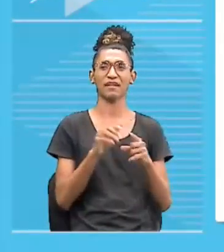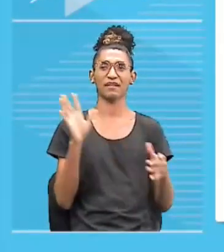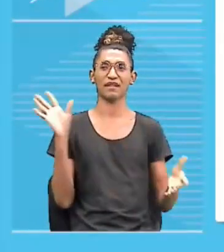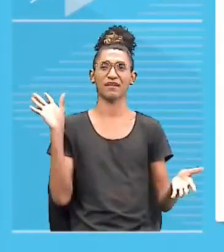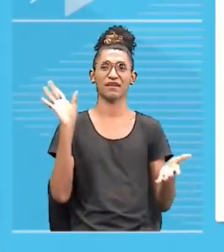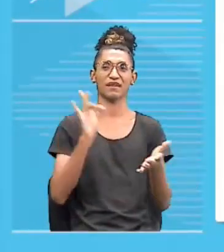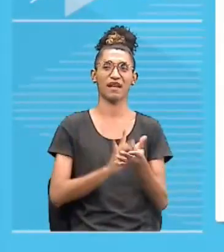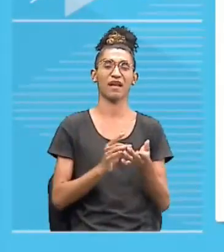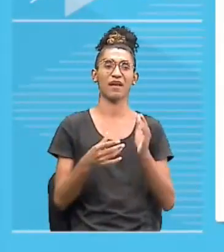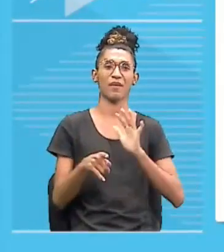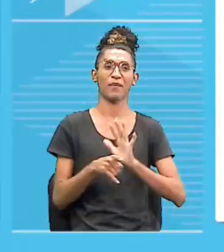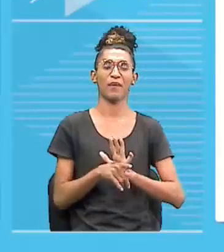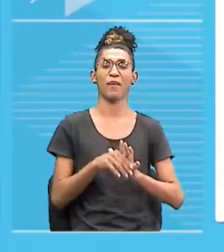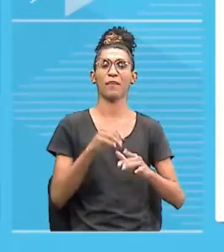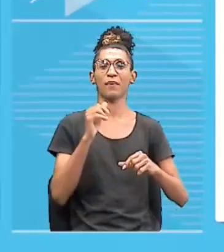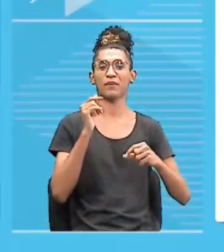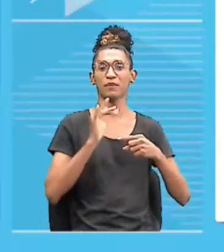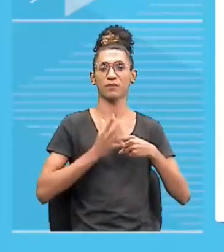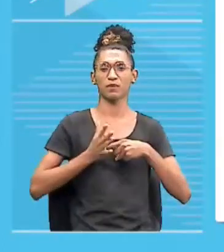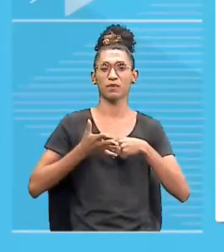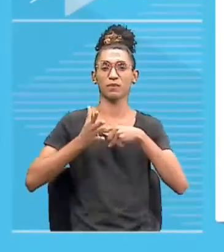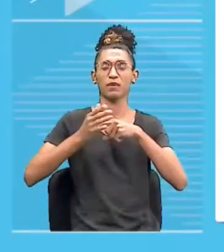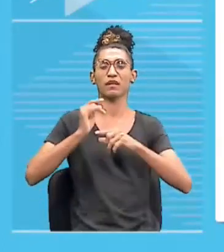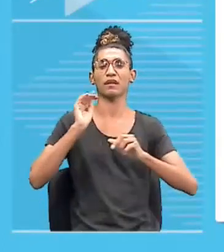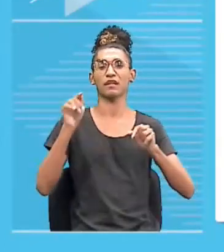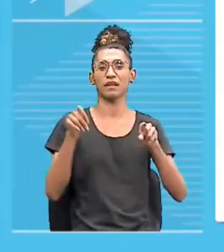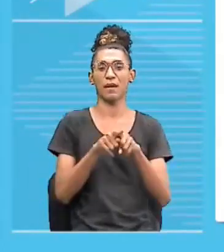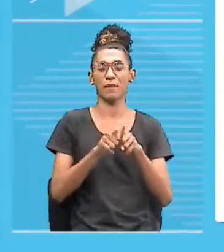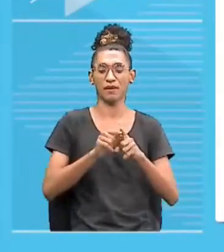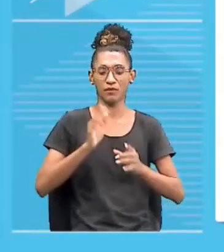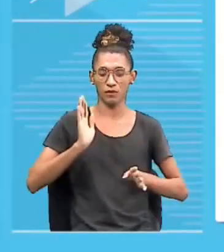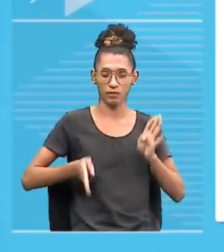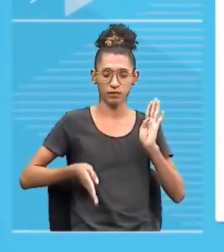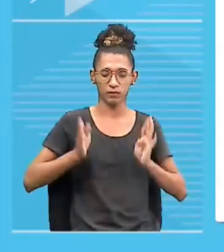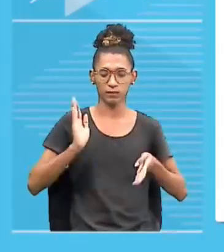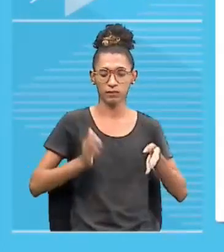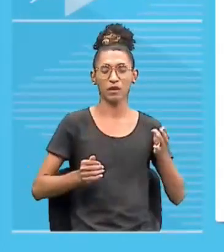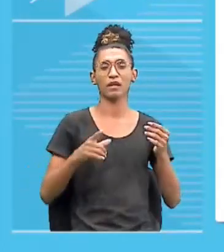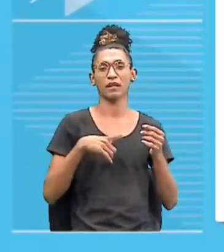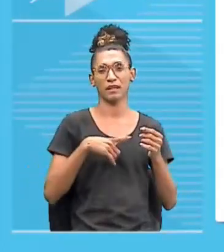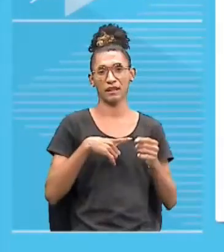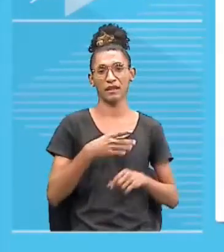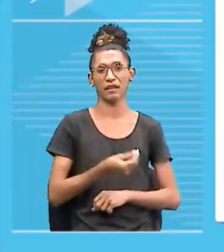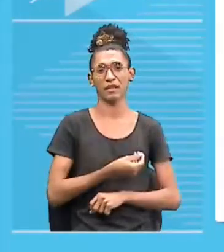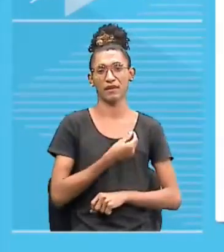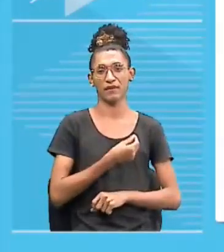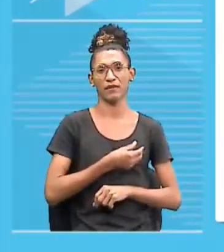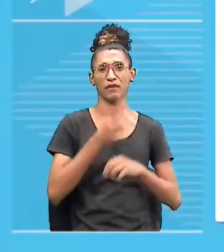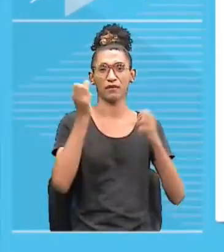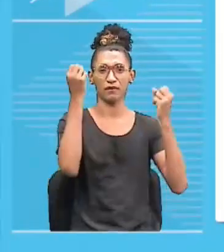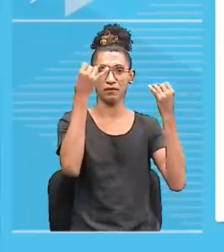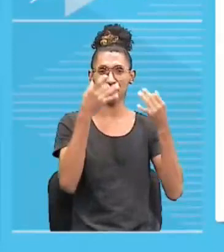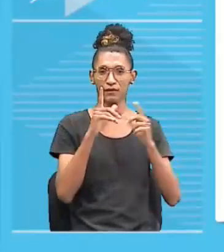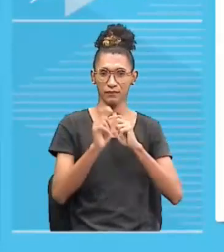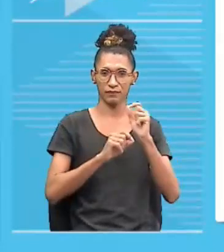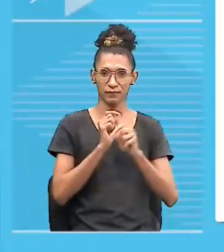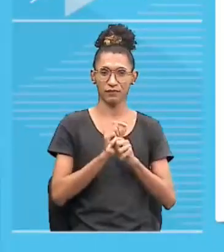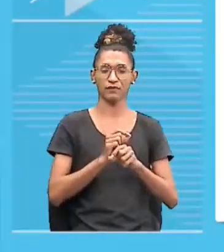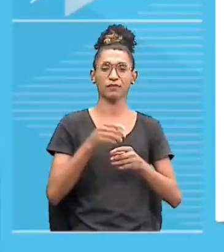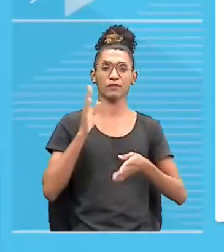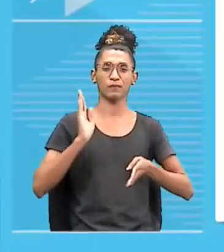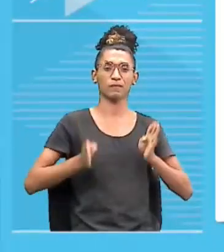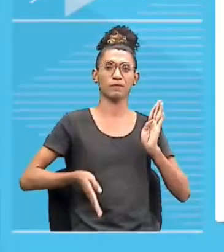realidade das máquinas e dos robôs que existem no nosso cotidiano, né? Estava falando para vocês sobre os robôs que existem em